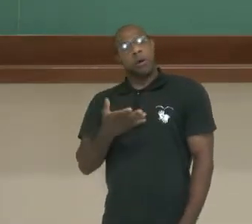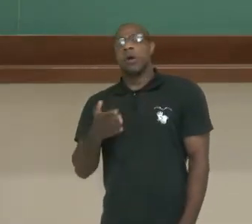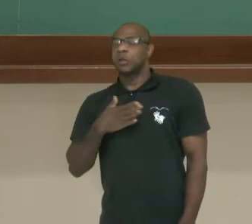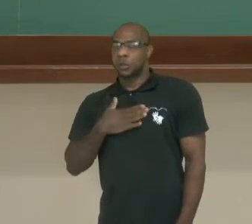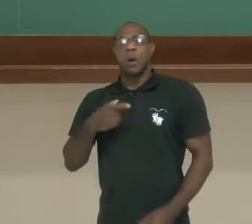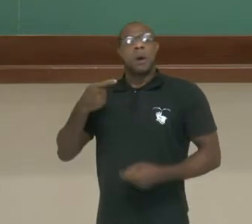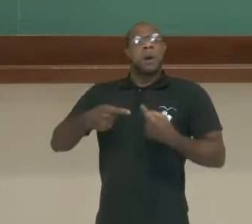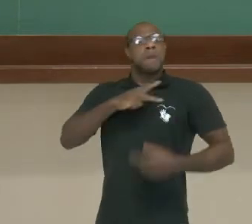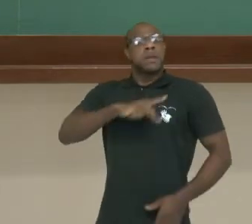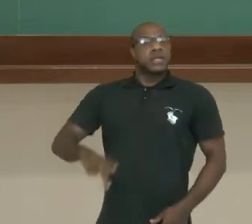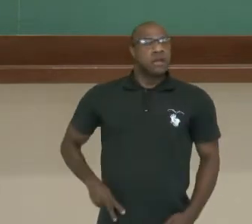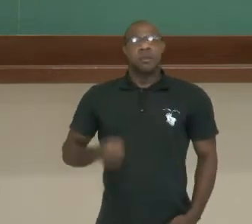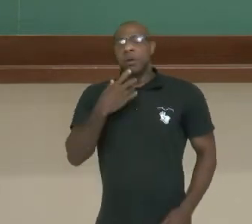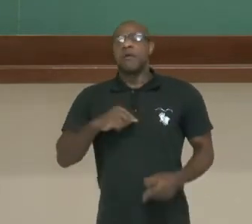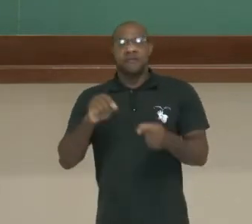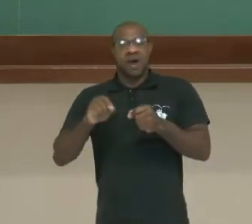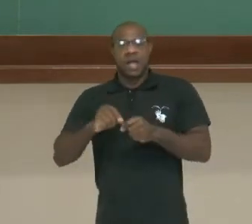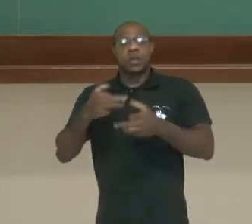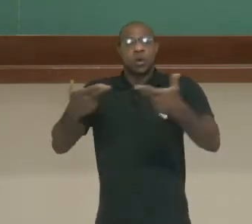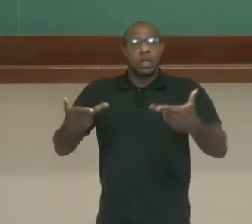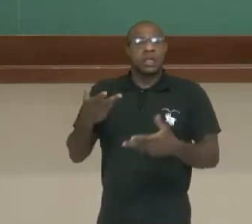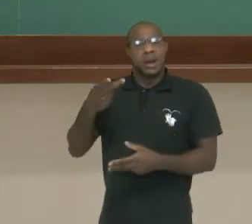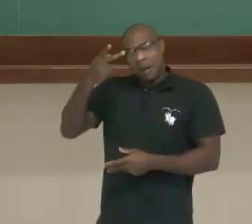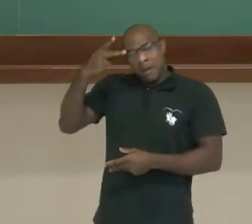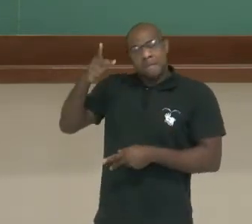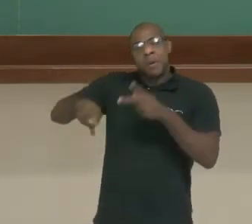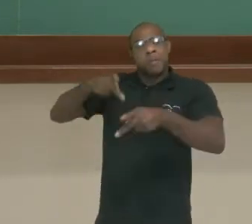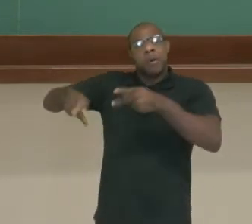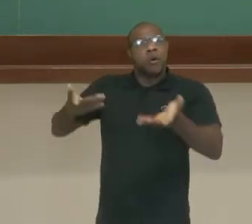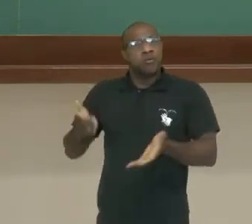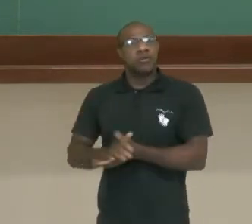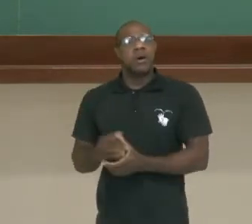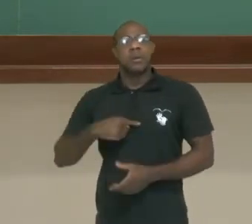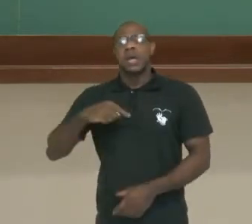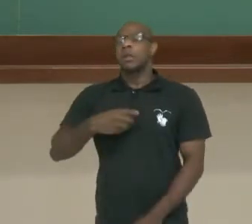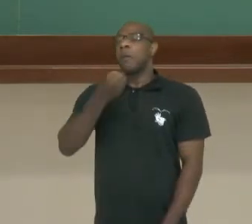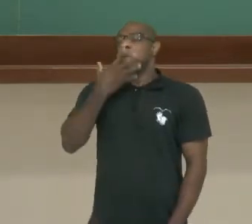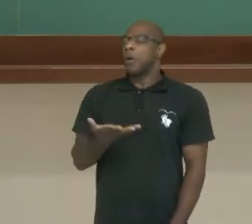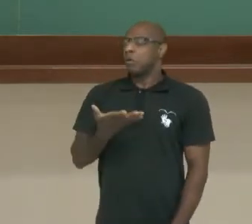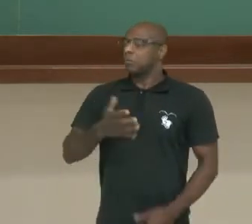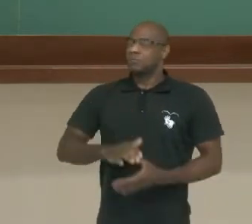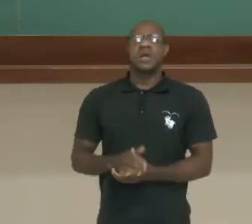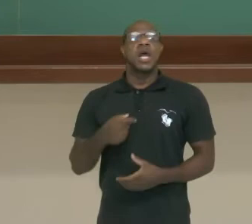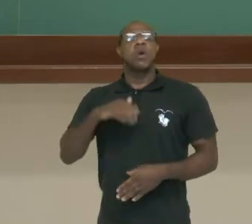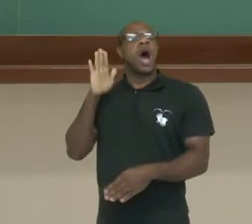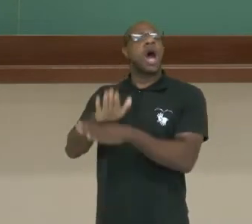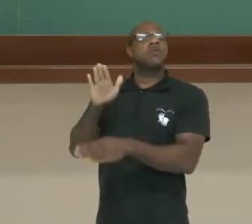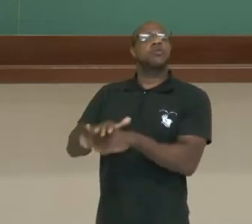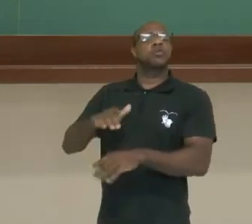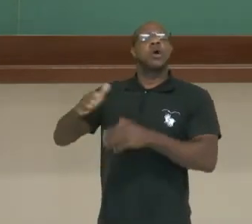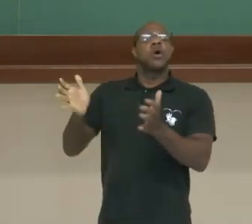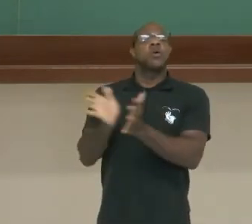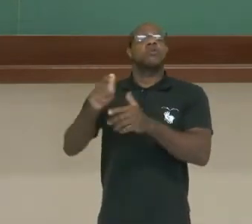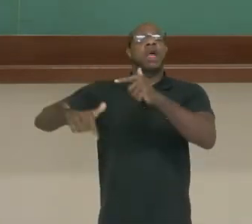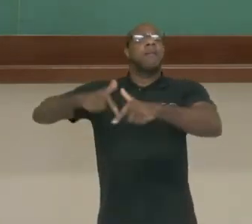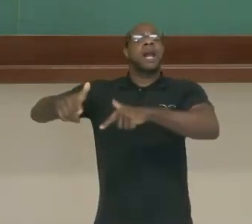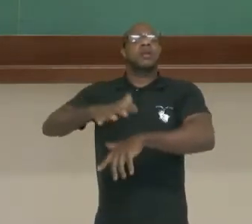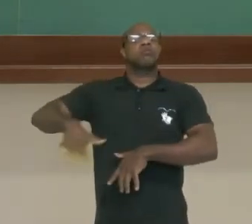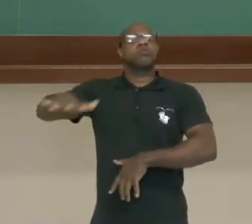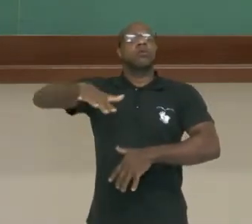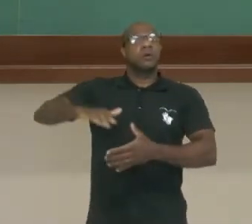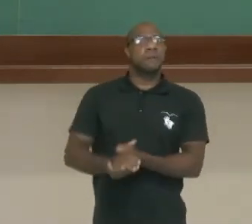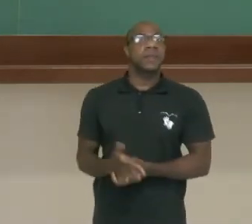faz algo pelo povo porque ele é bondoso, porque ele é alguém do bem que ajuda os trabalhadores. Portanto,